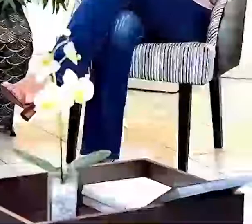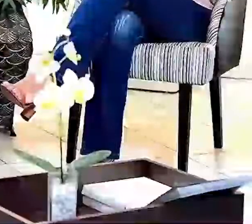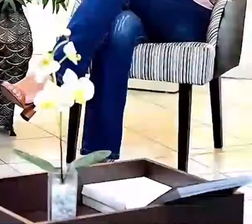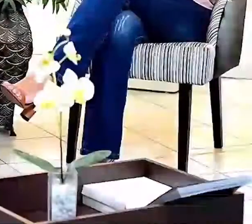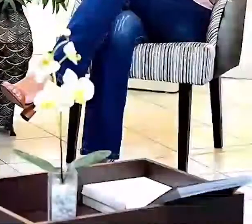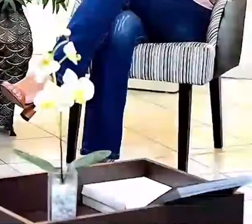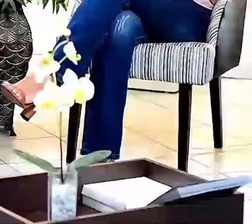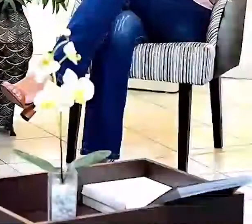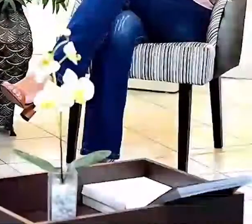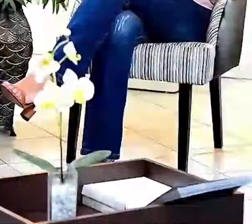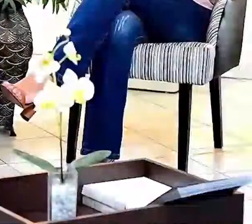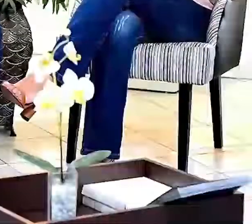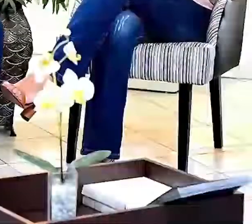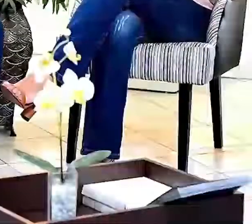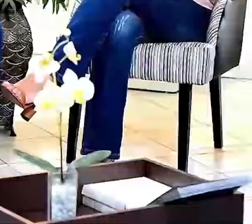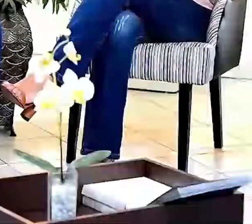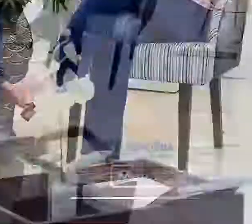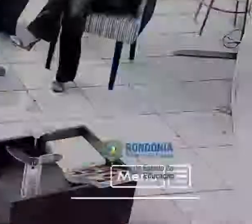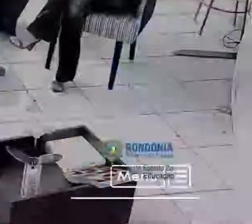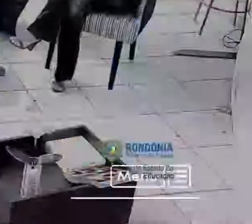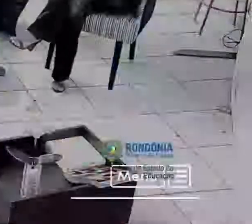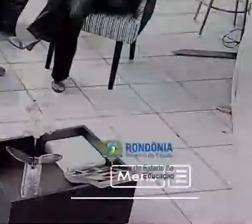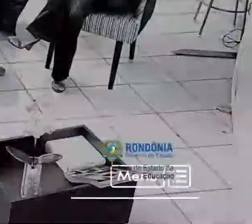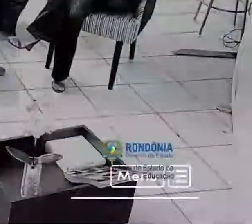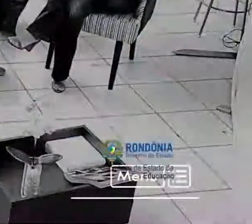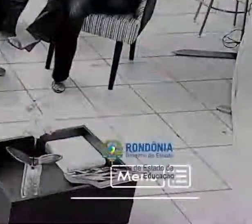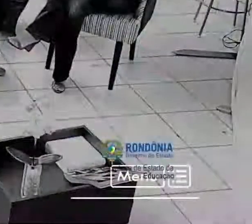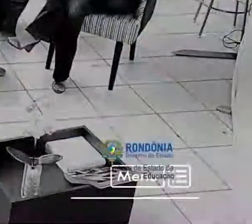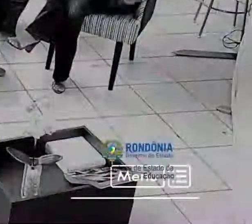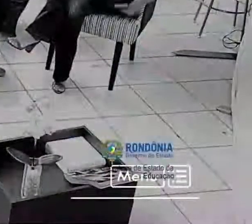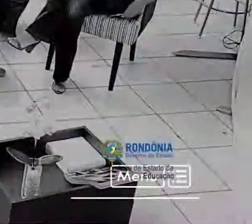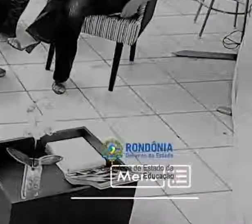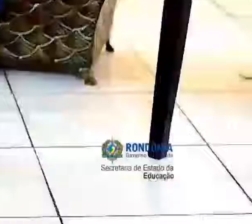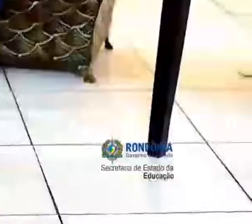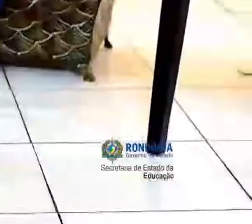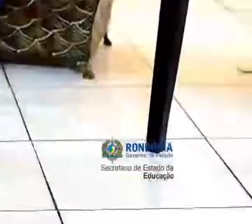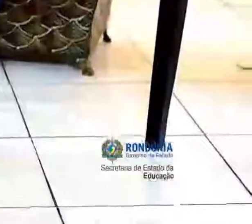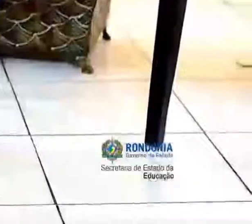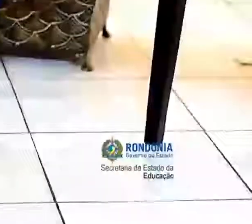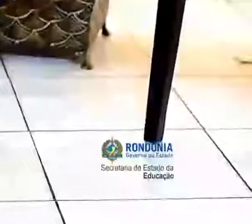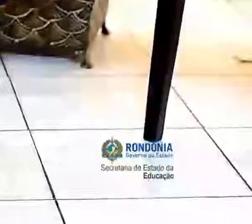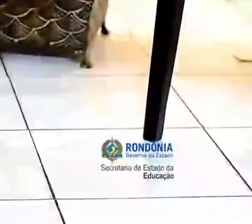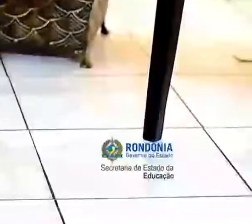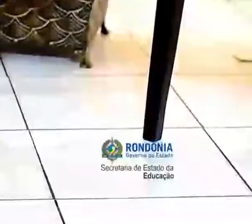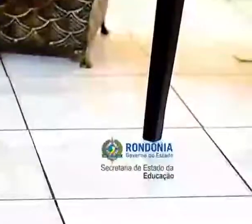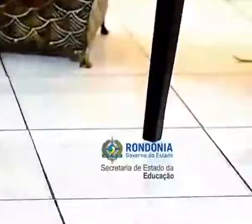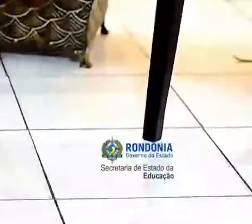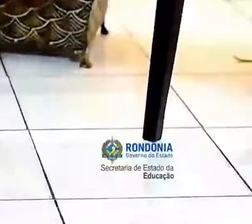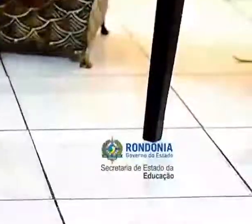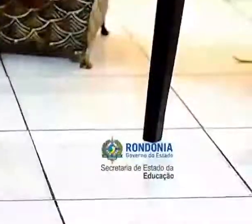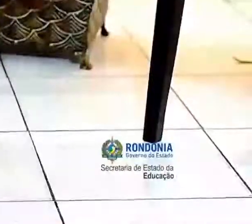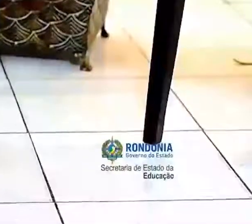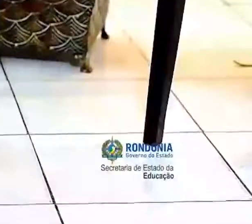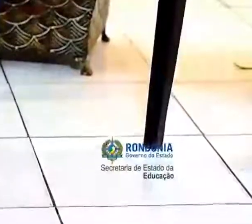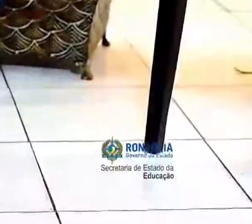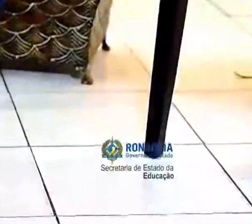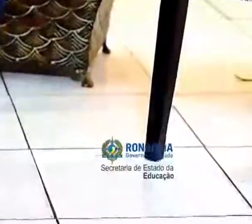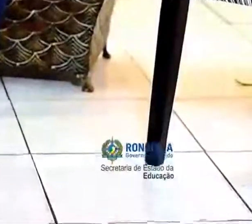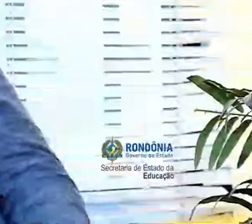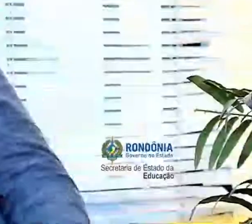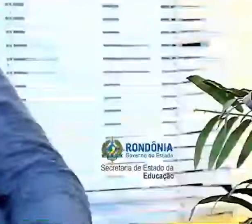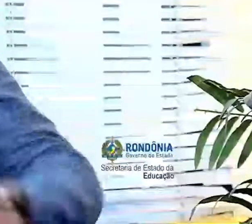mas será que ele vai acertar nas demais etapas? Perceba que agora, enquanto aguarda, ele está batendo com os pés no